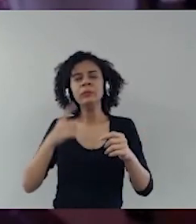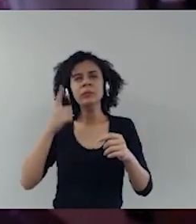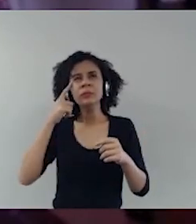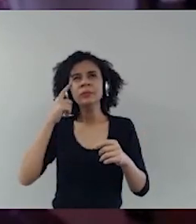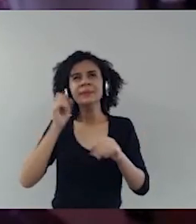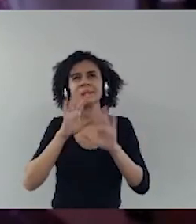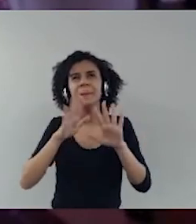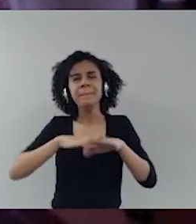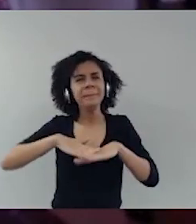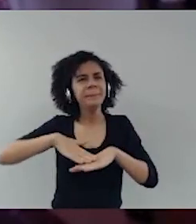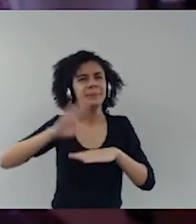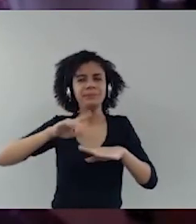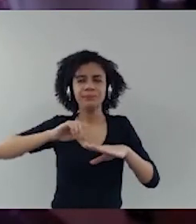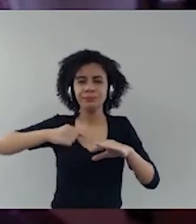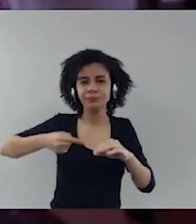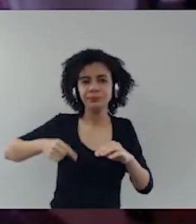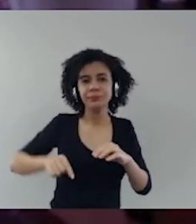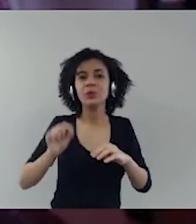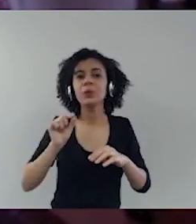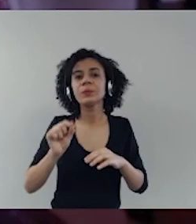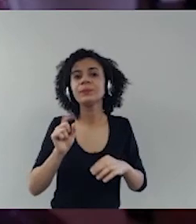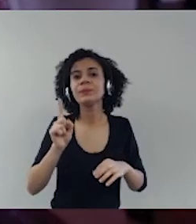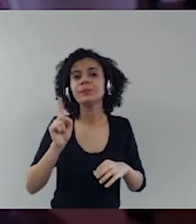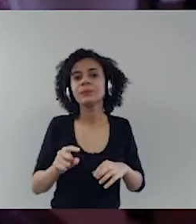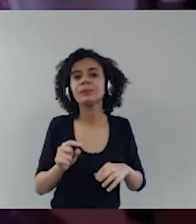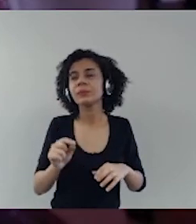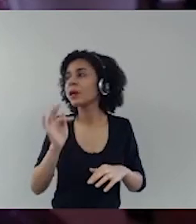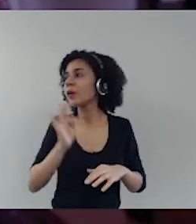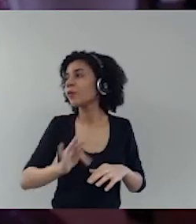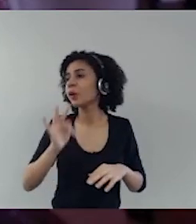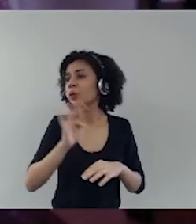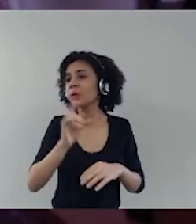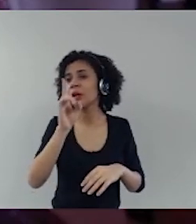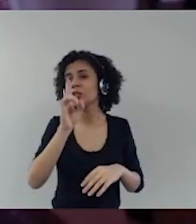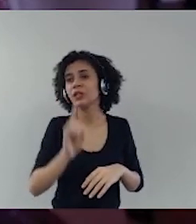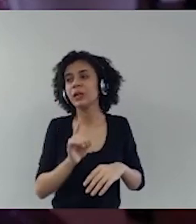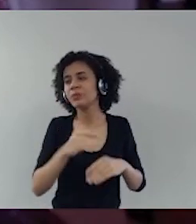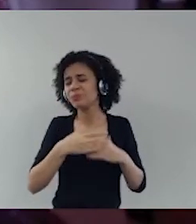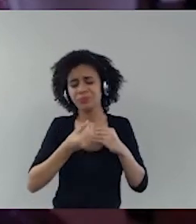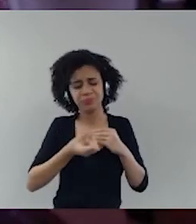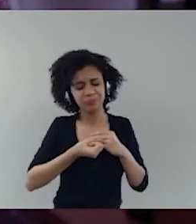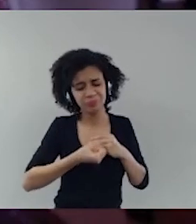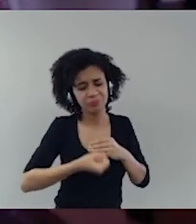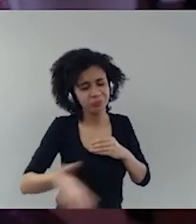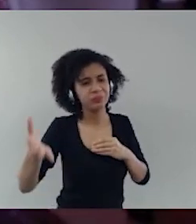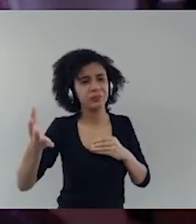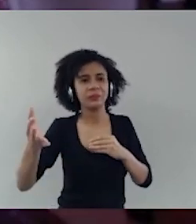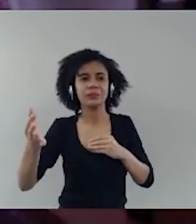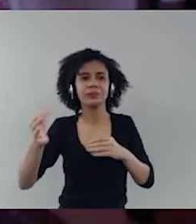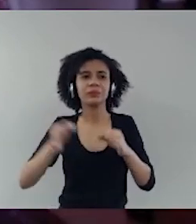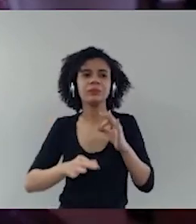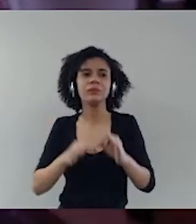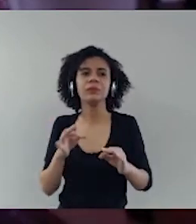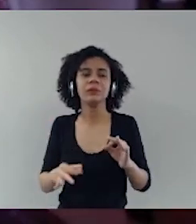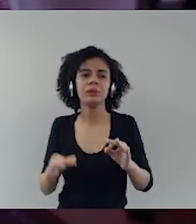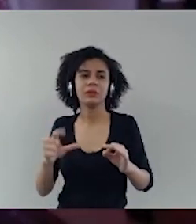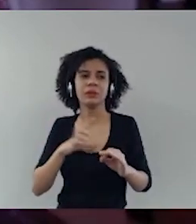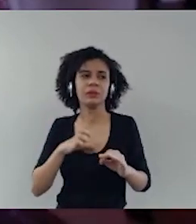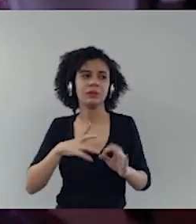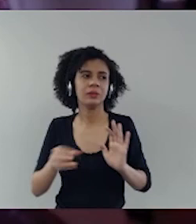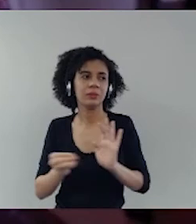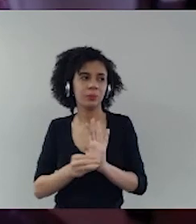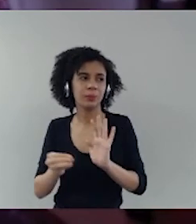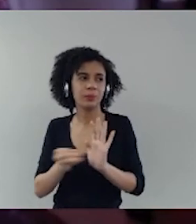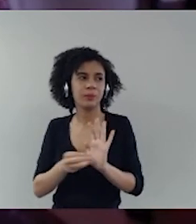interpretação muito mais arrojada do que aquela que as faculdades de direito e muitas das interpretações judiciais têm